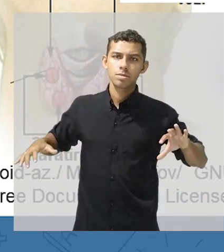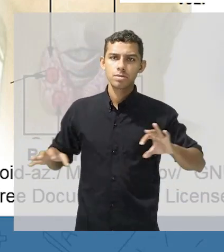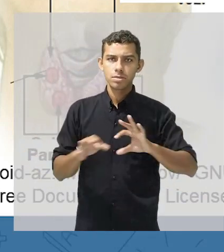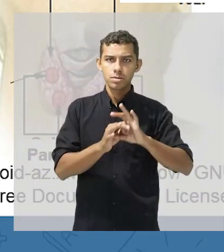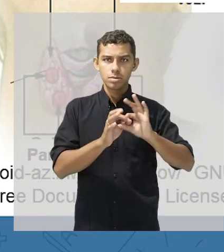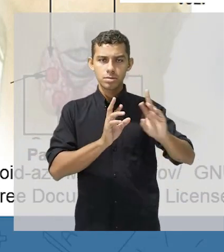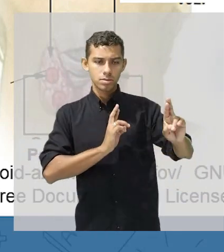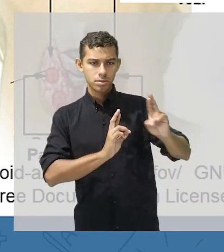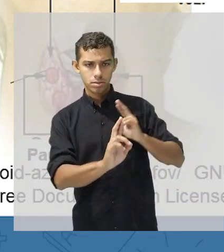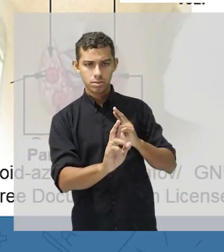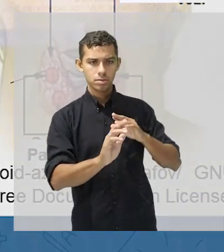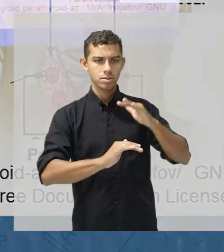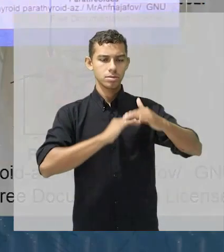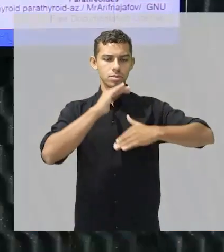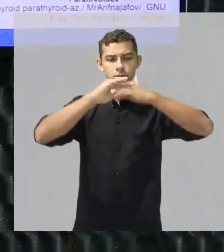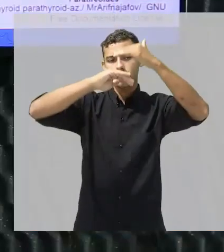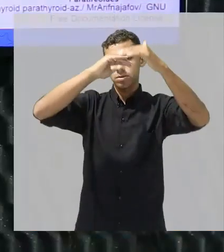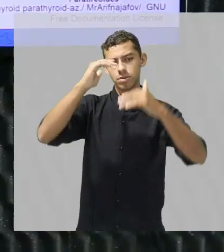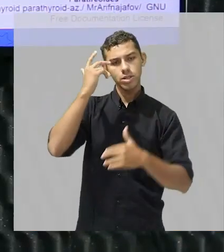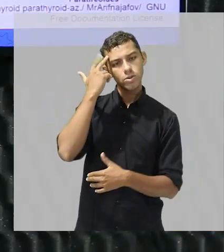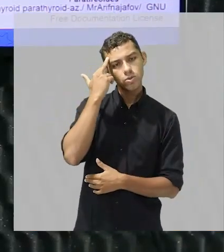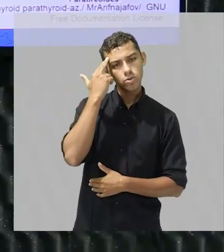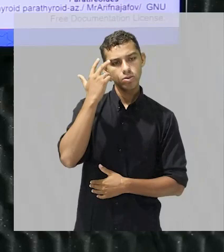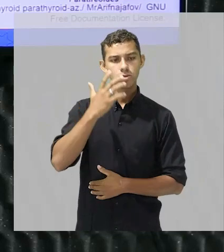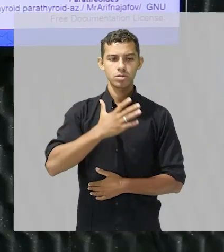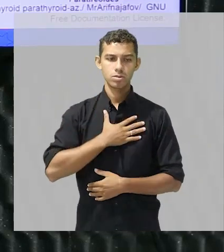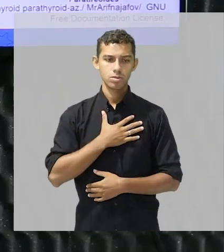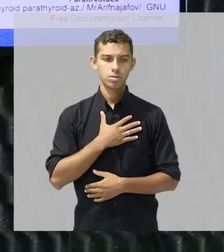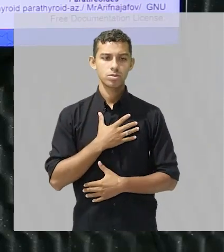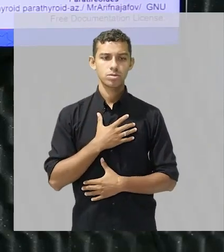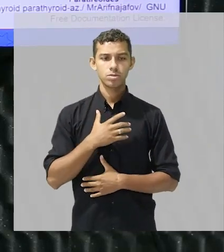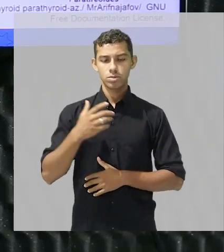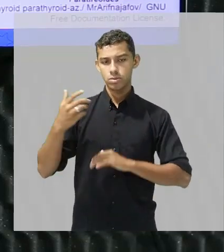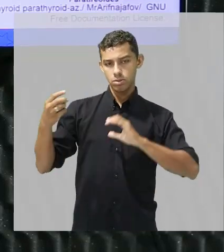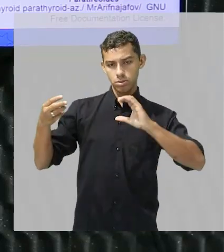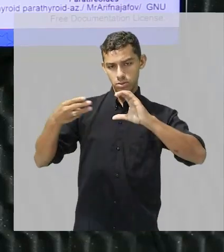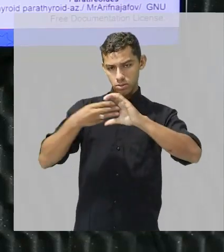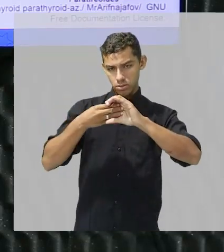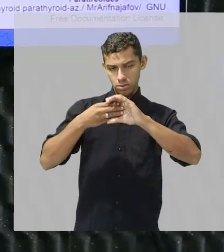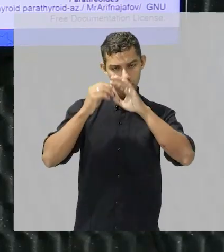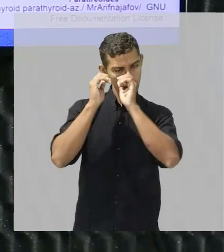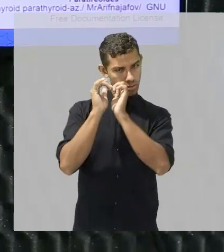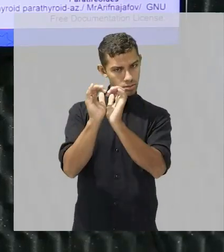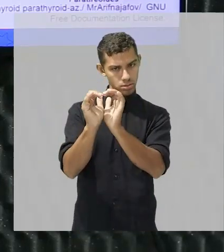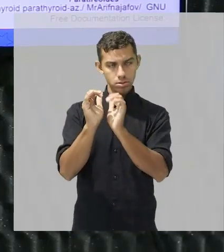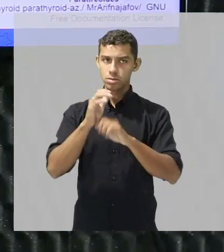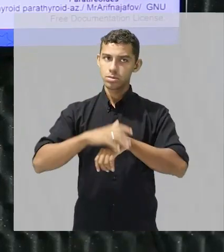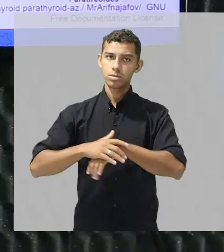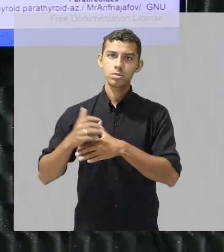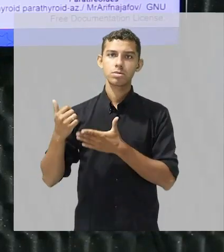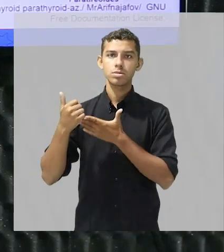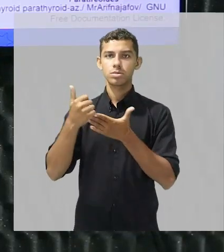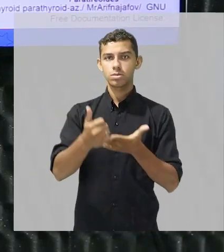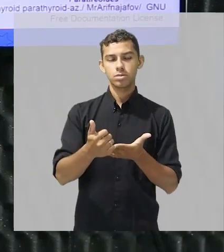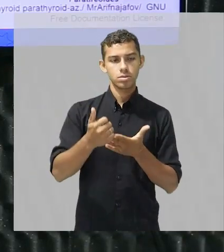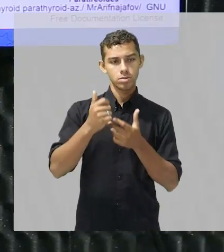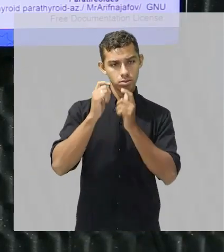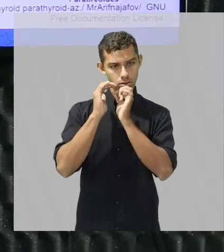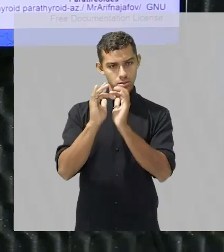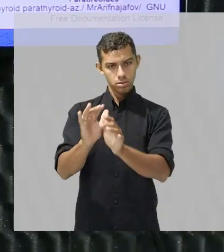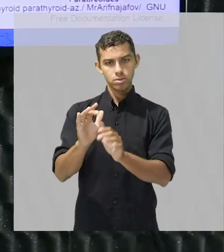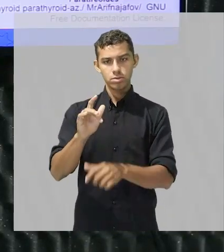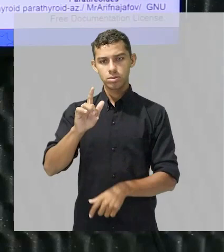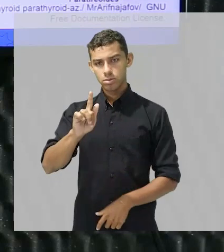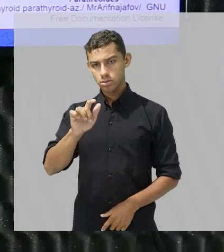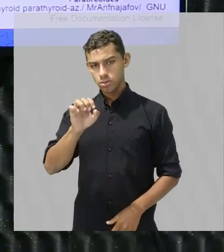relacionados com o desenvolvimento normal dos tecidos do cérebro. Tem a ver, eles ajudam aí no metabolismo das